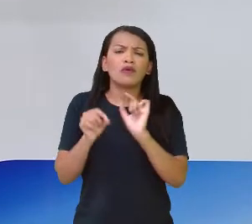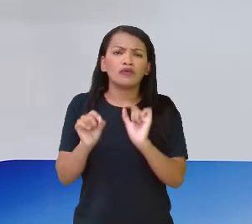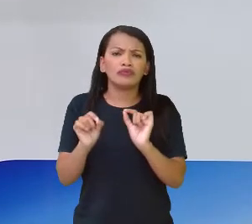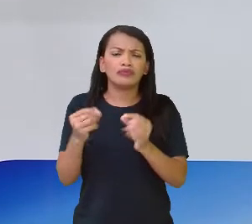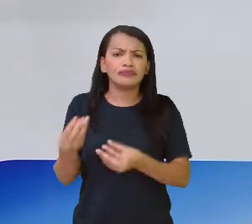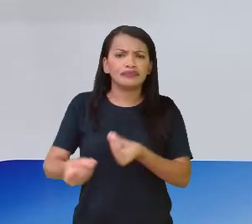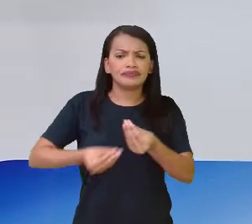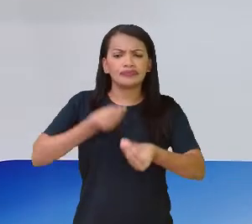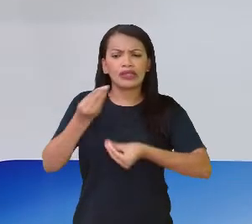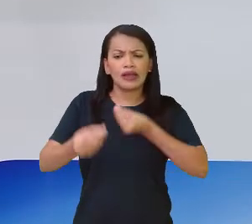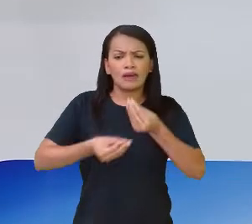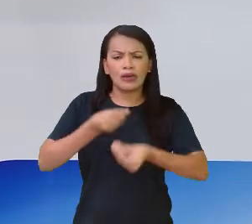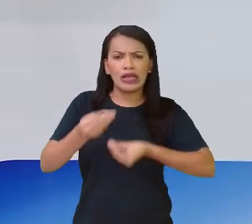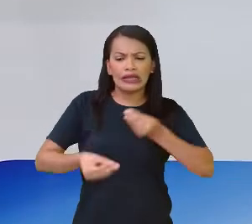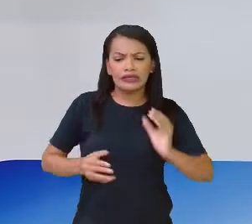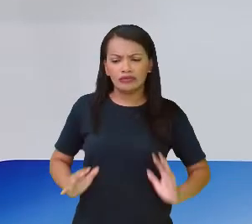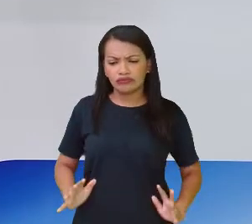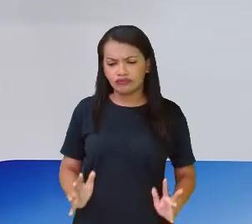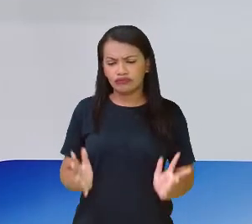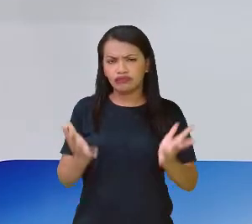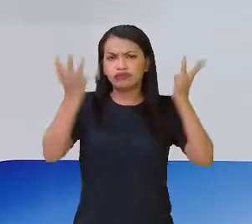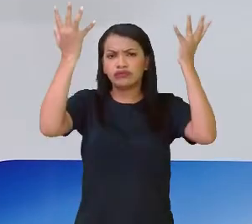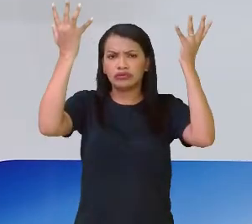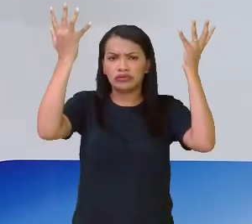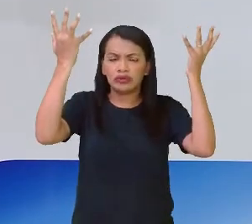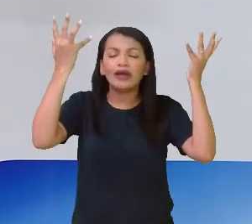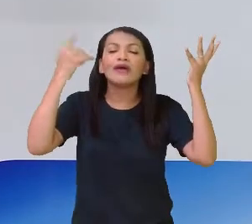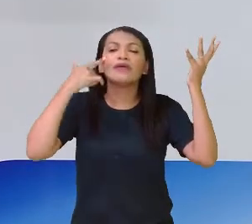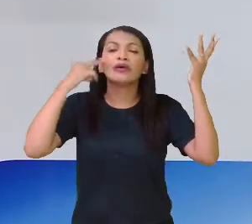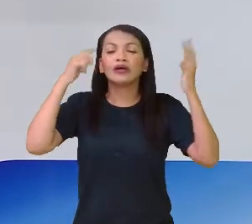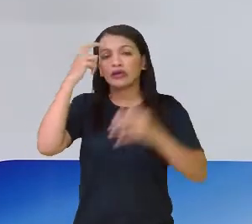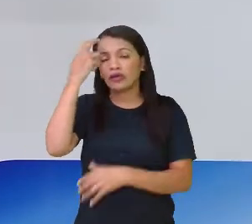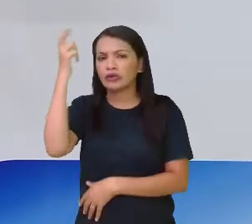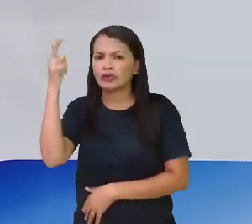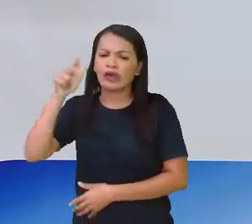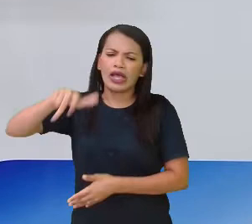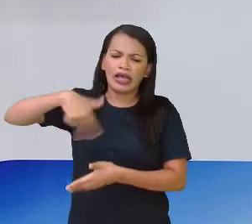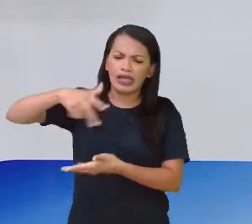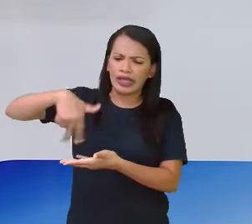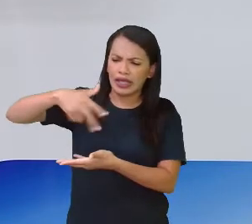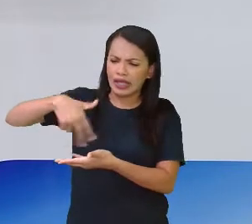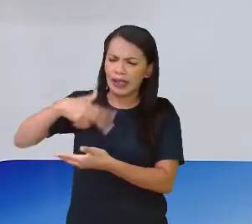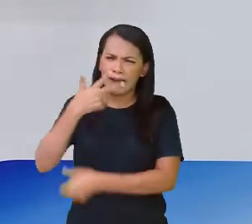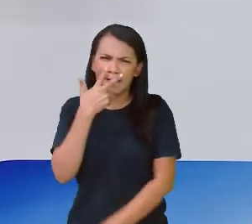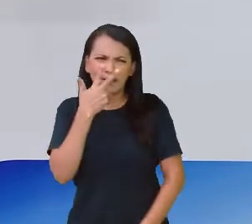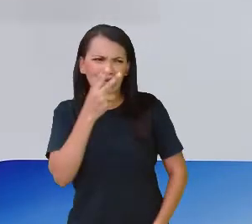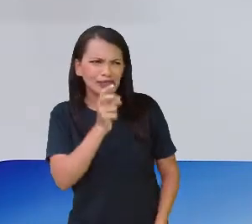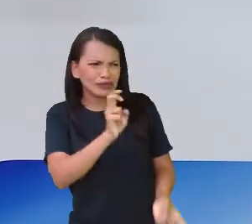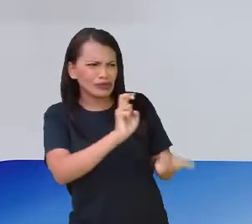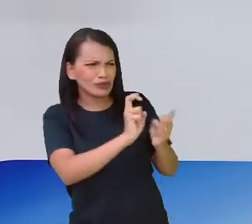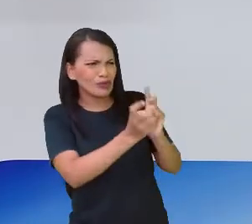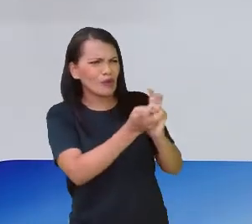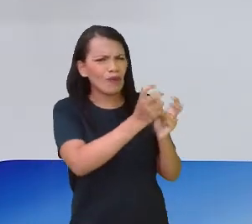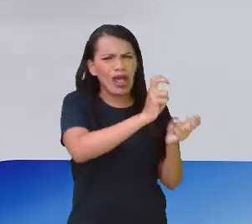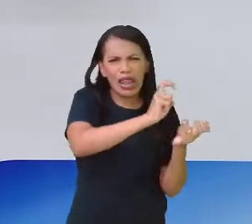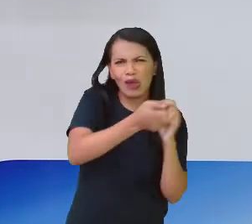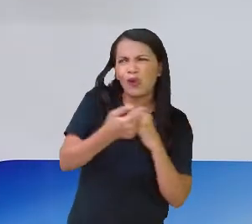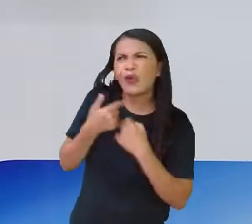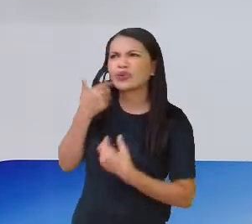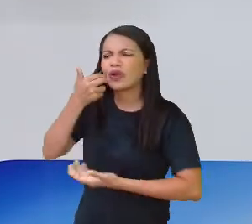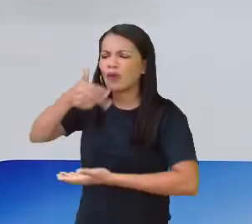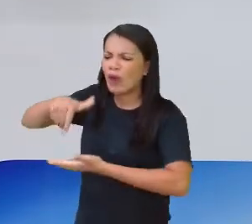como uma manifestação cultural, as pessoas estão ali dançando, às vezes parece uma luta, parece uma dança,